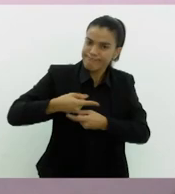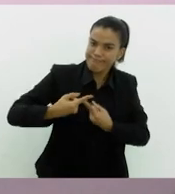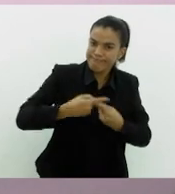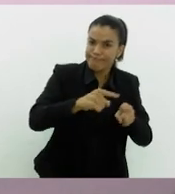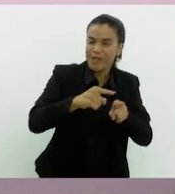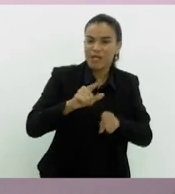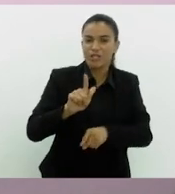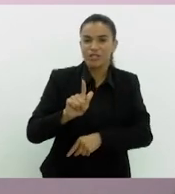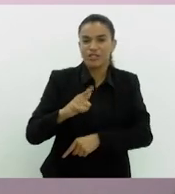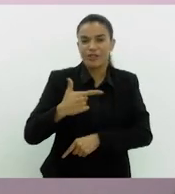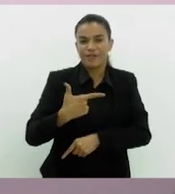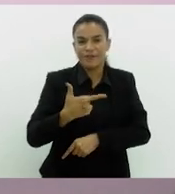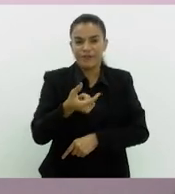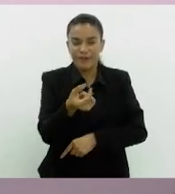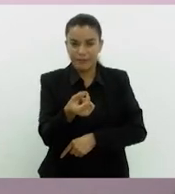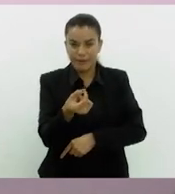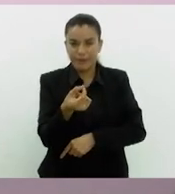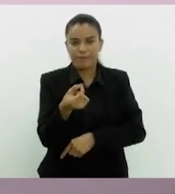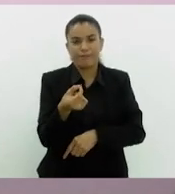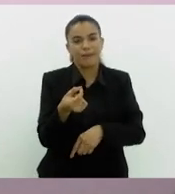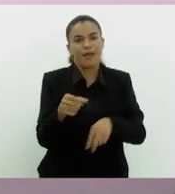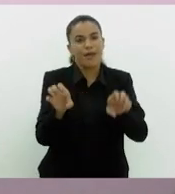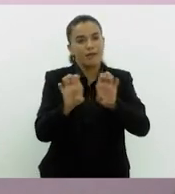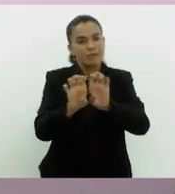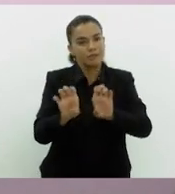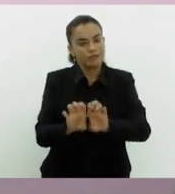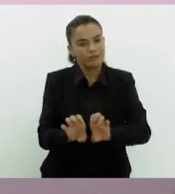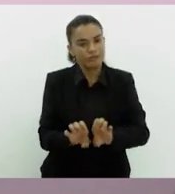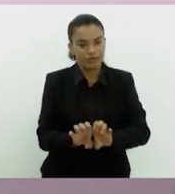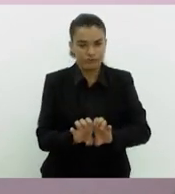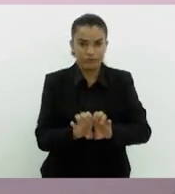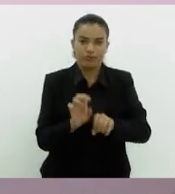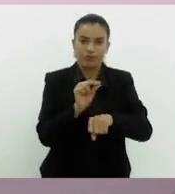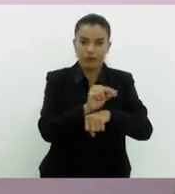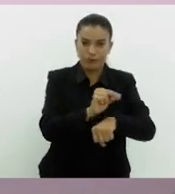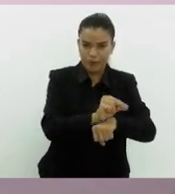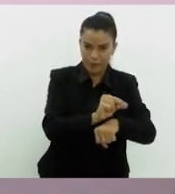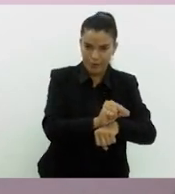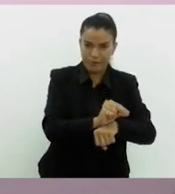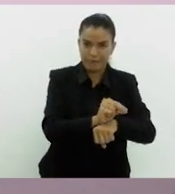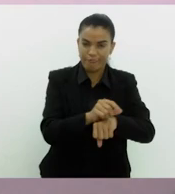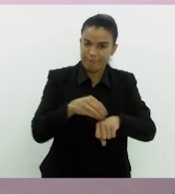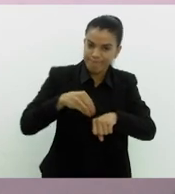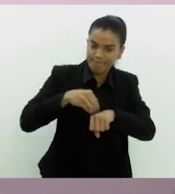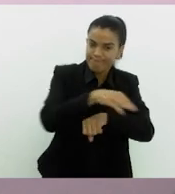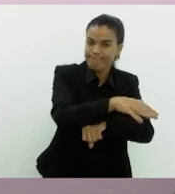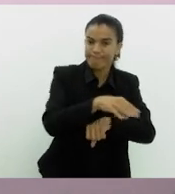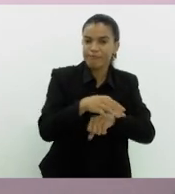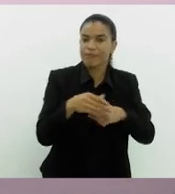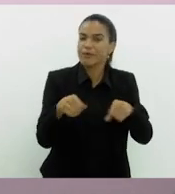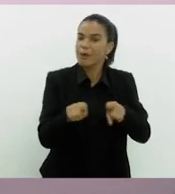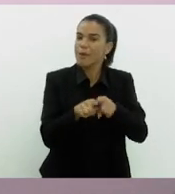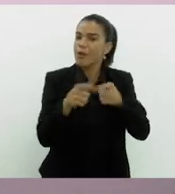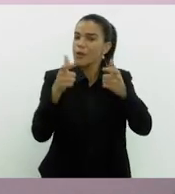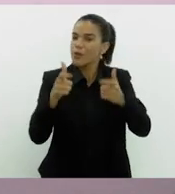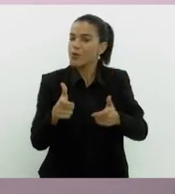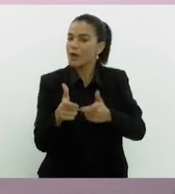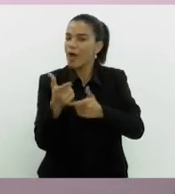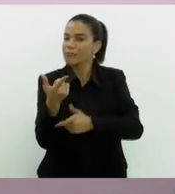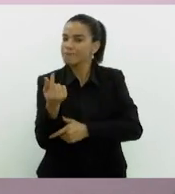a infraestrutura do cuidado, o financiamento do cuidado, em lugar de um